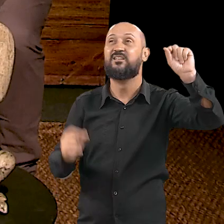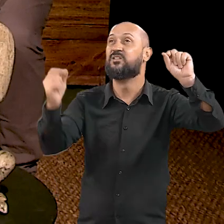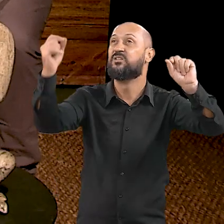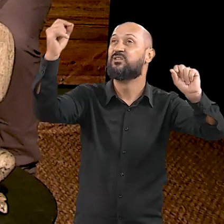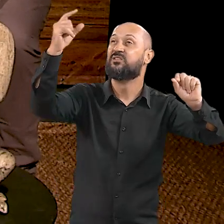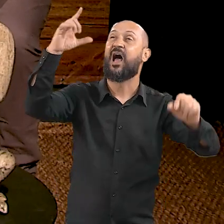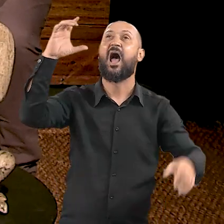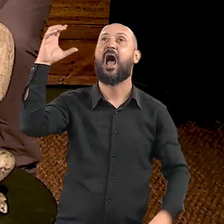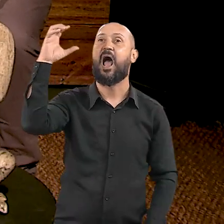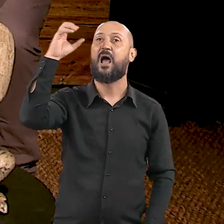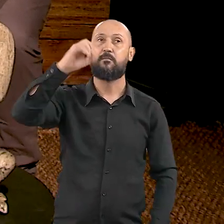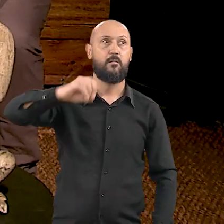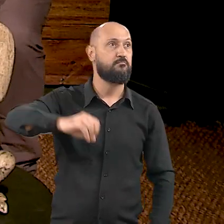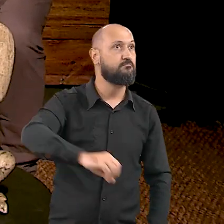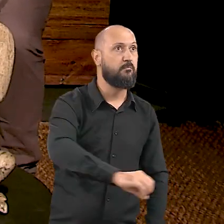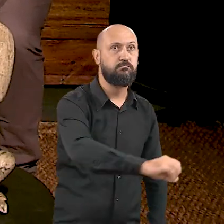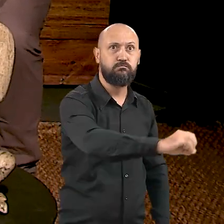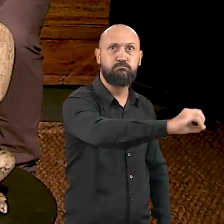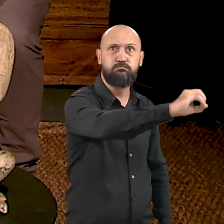anda depressa,